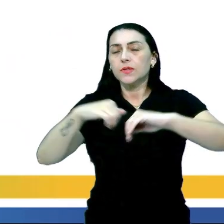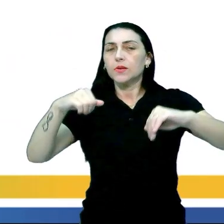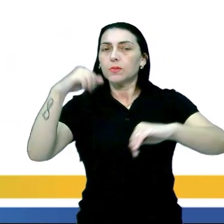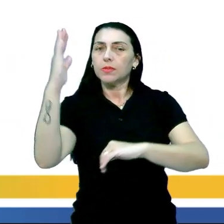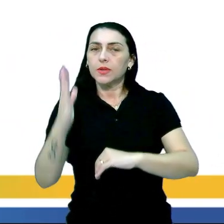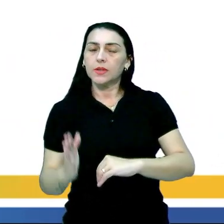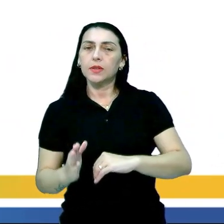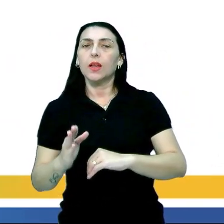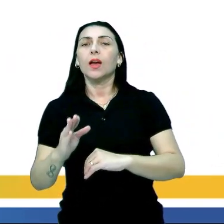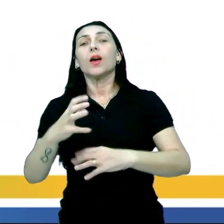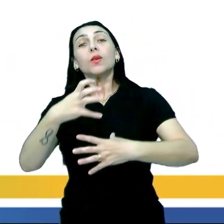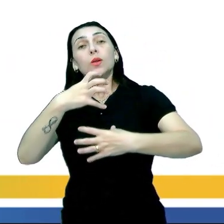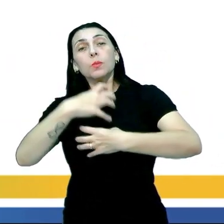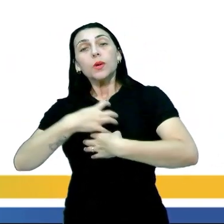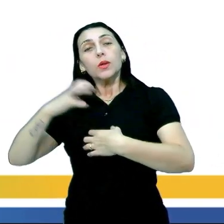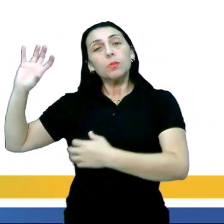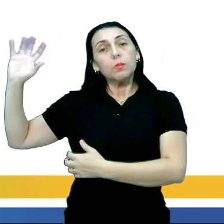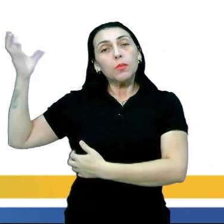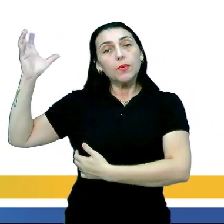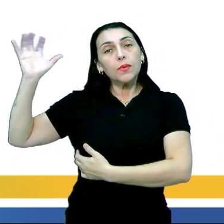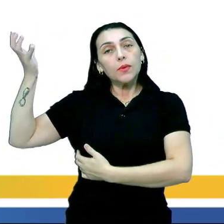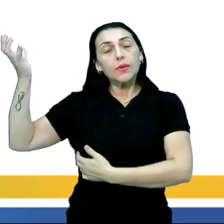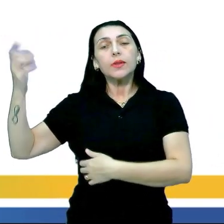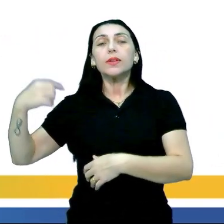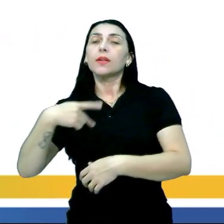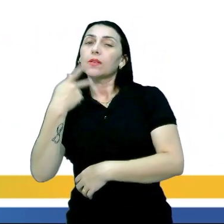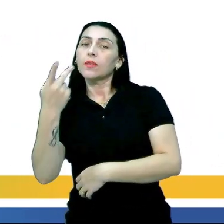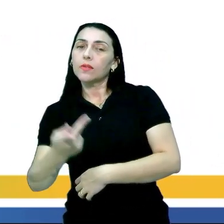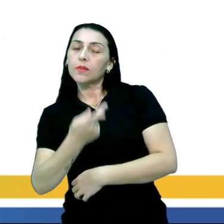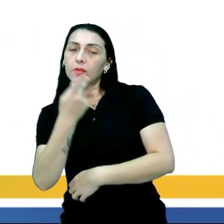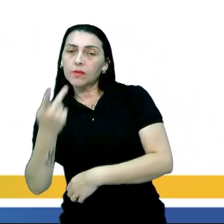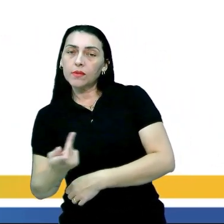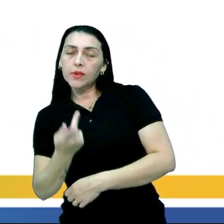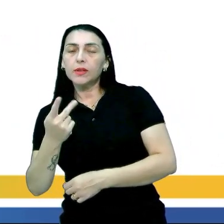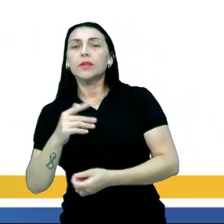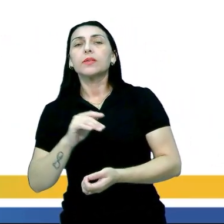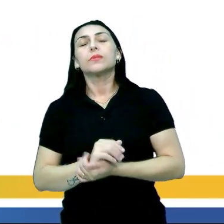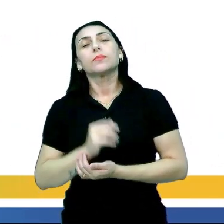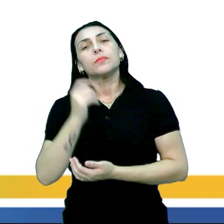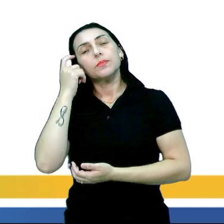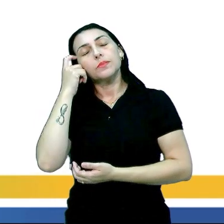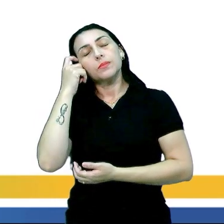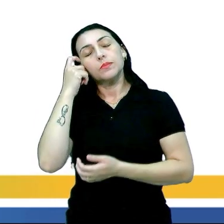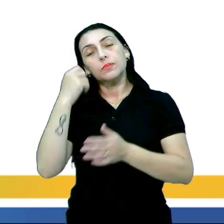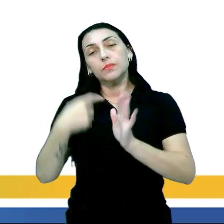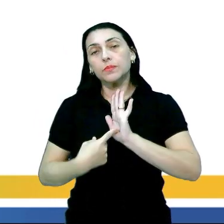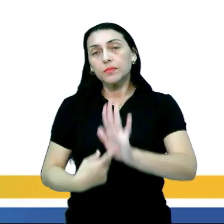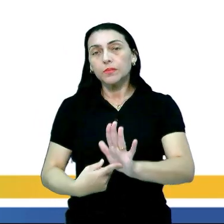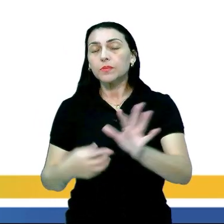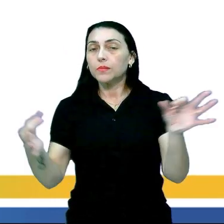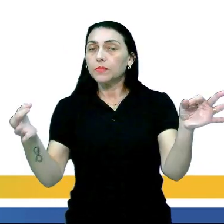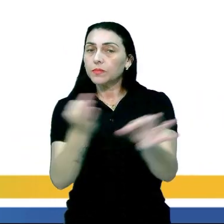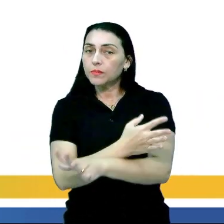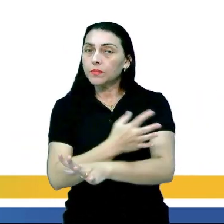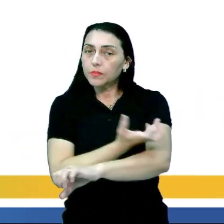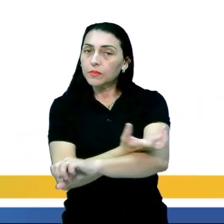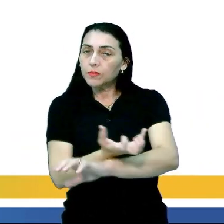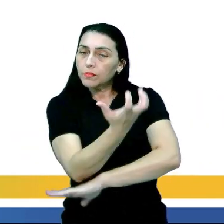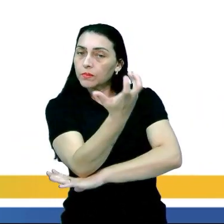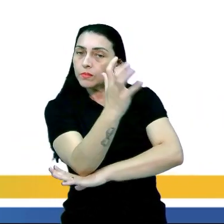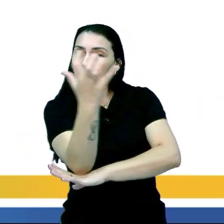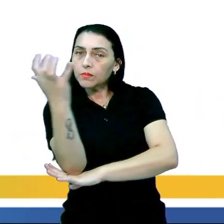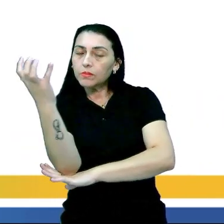em domínios morfoclimáticos, e ele diz motivo pelo qual apresenta formações